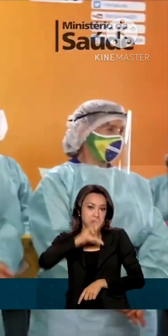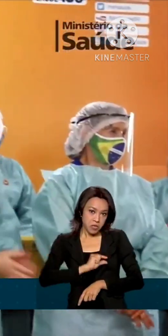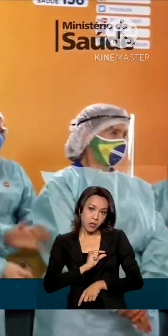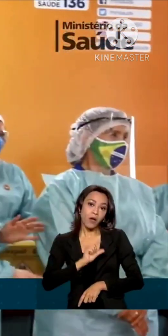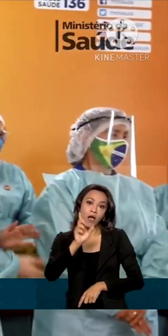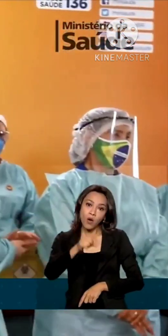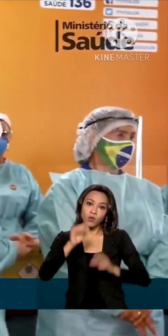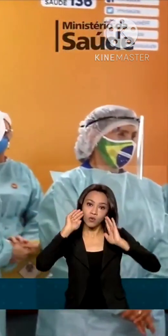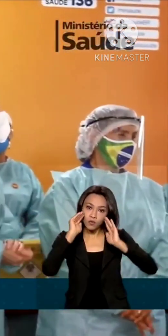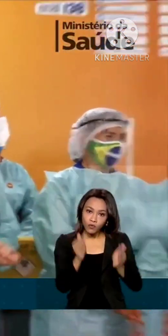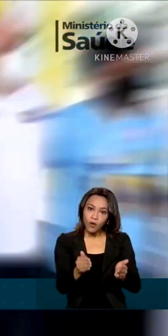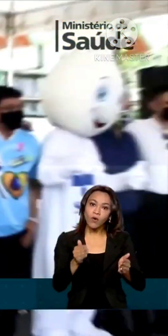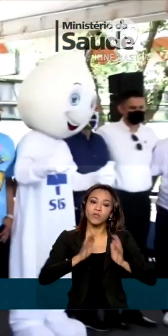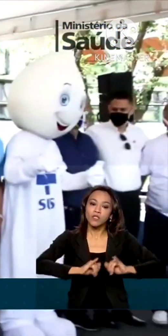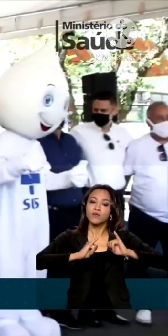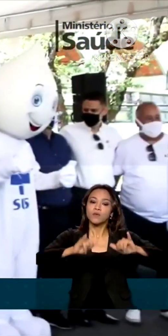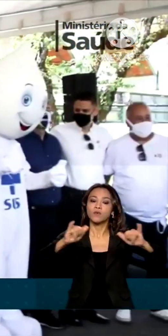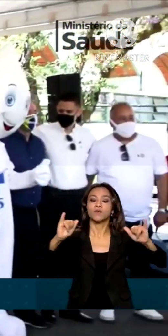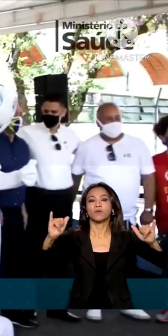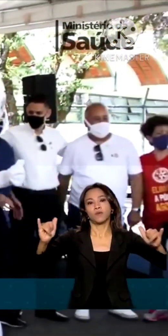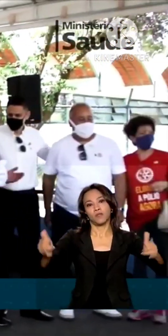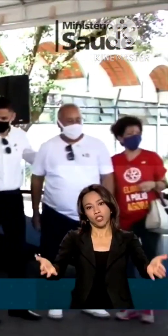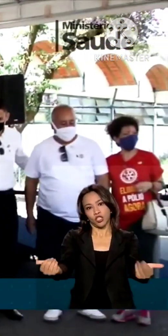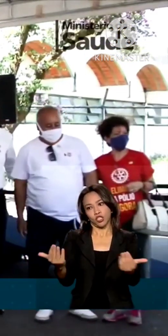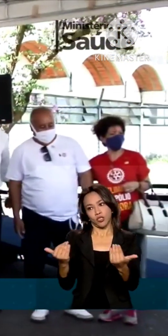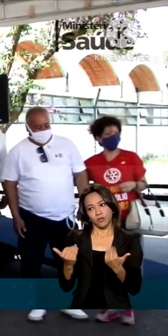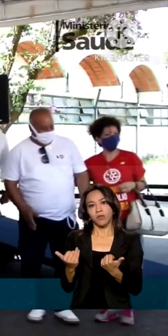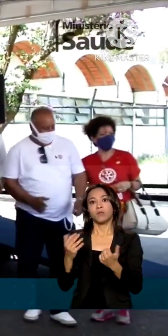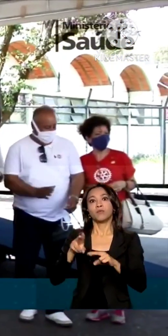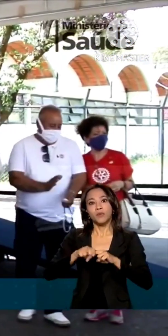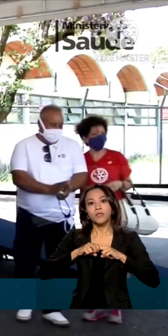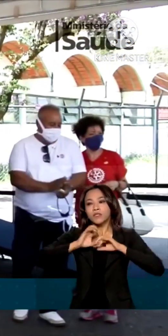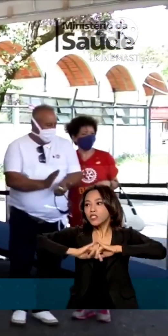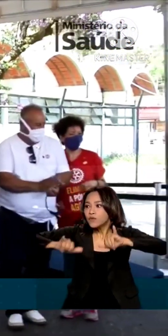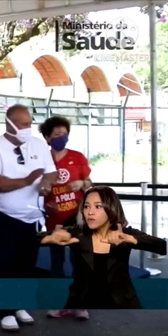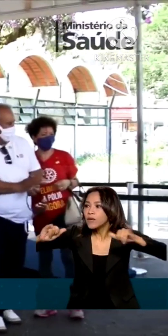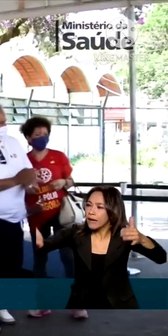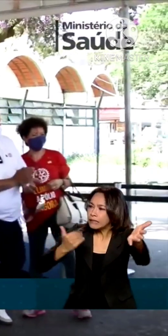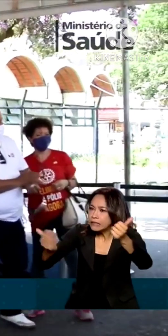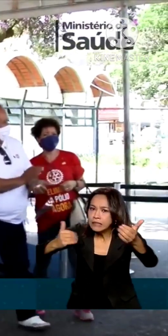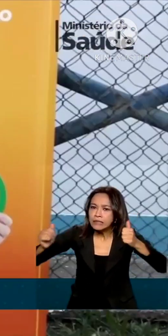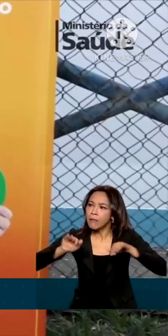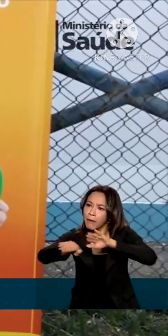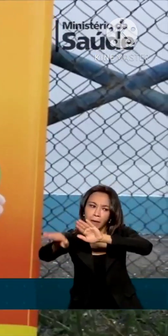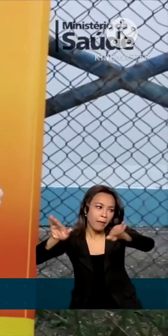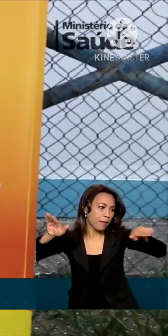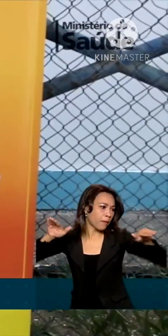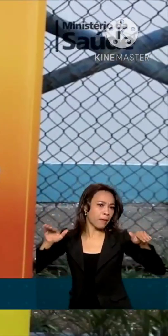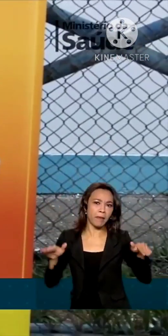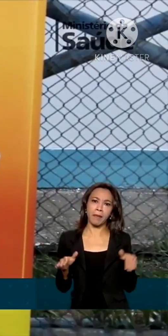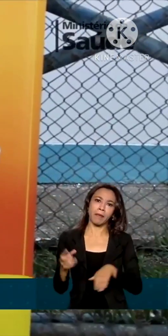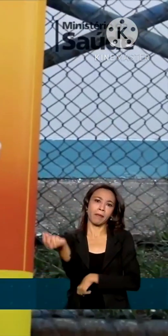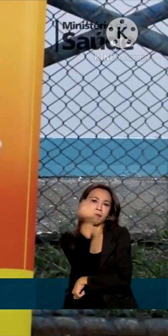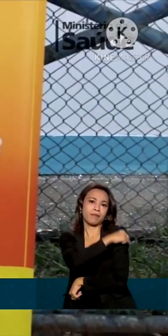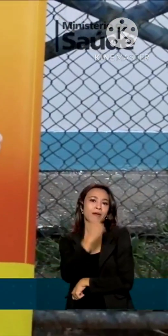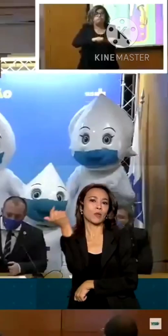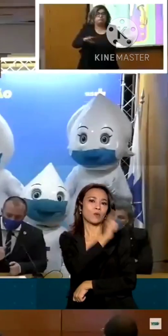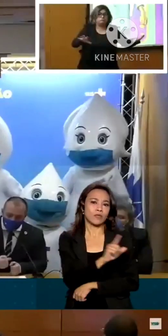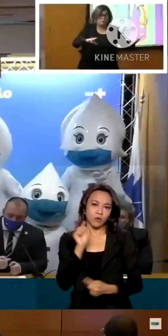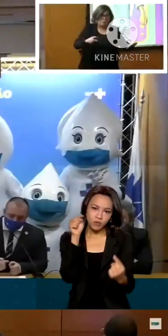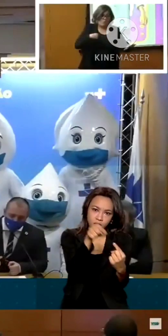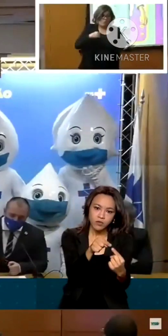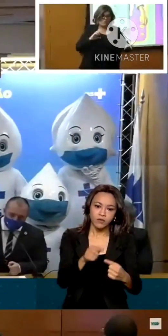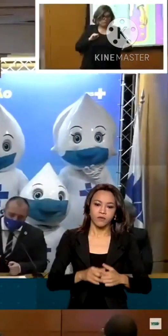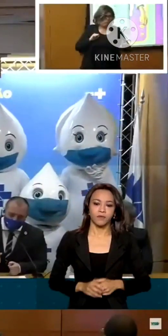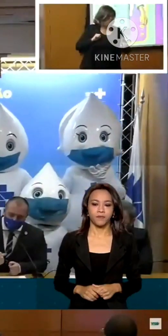outro foco da campanha daí a importância da divulgação e da mobilização para se atingir esse público